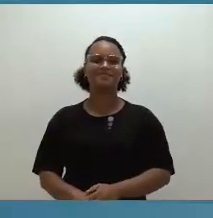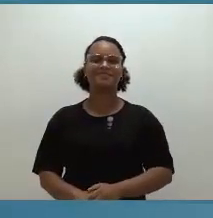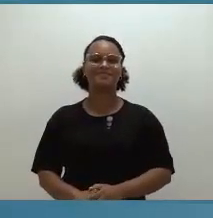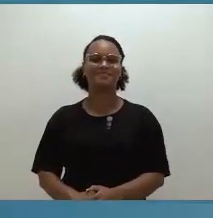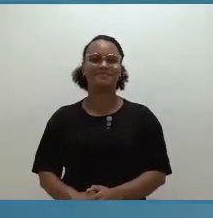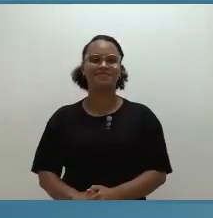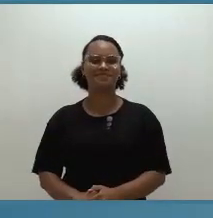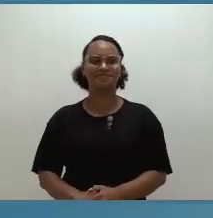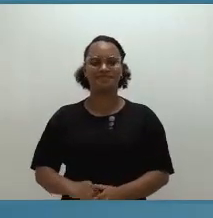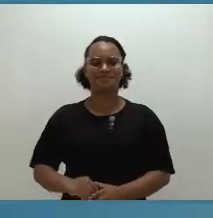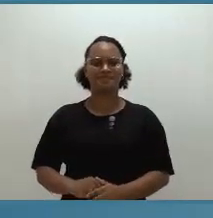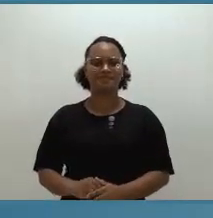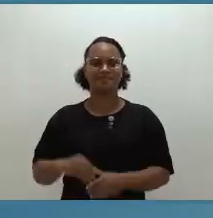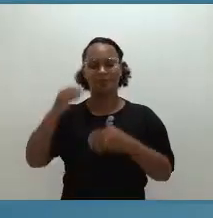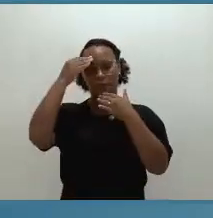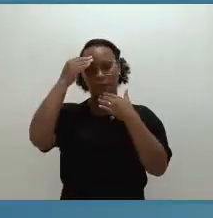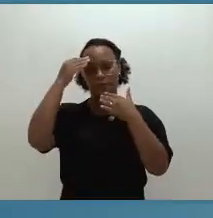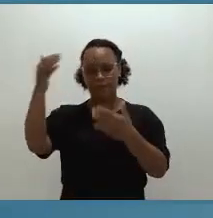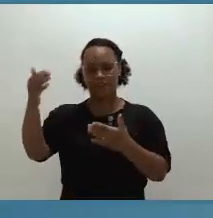desembargadora Luzia Nádia.